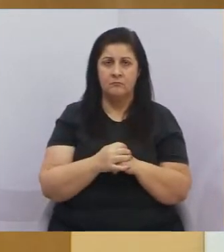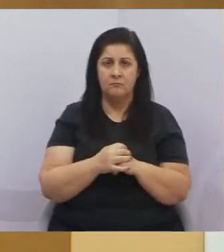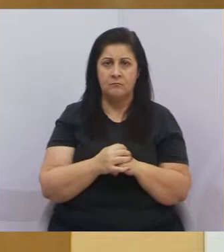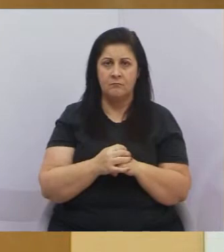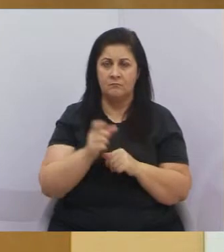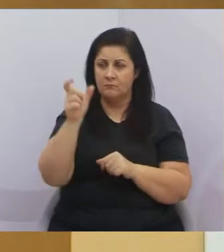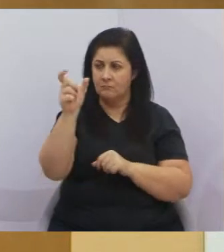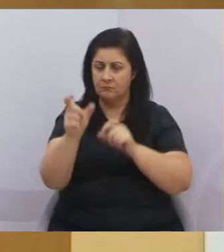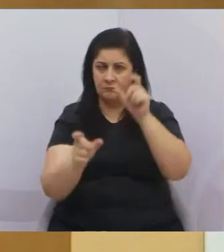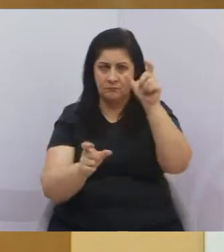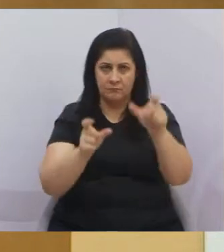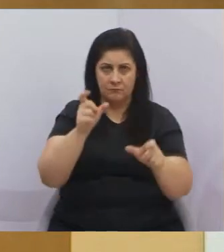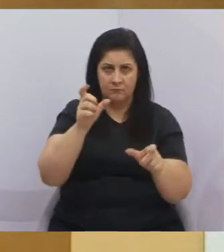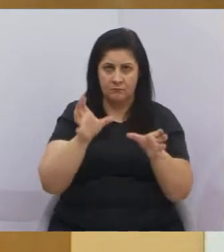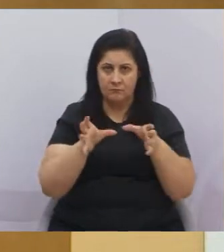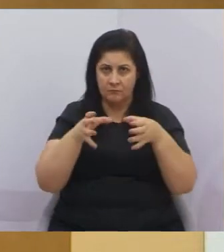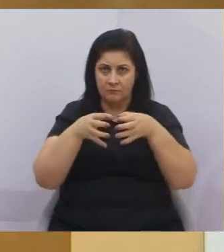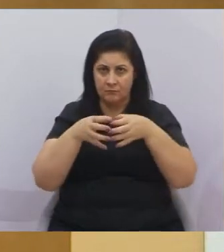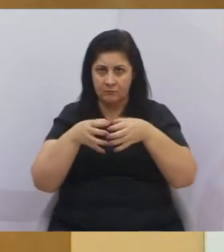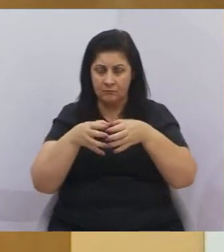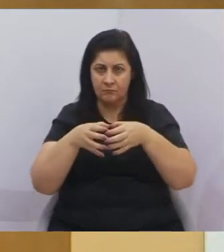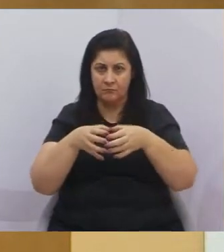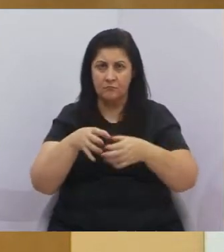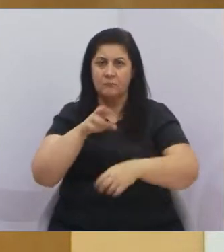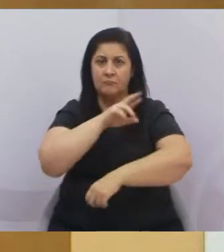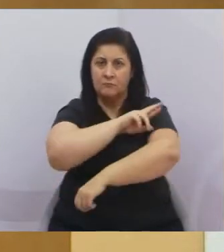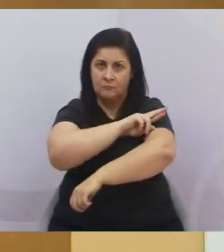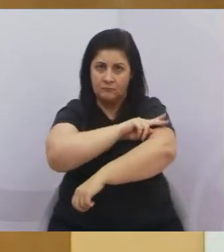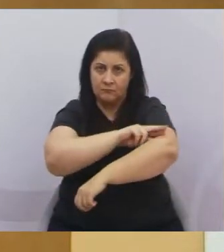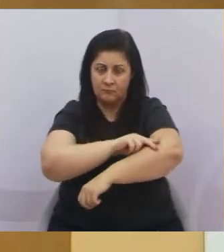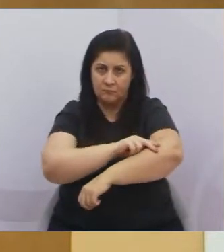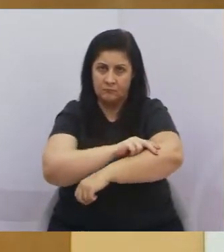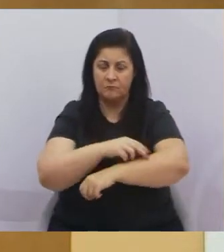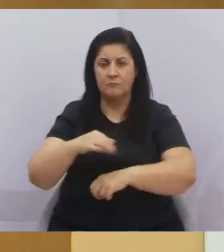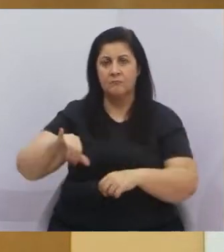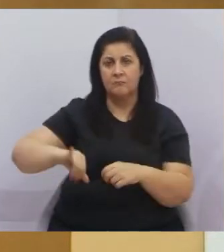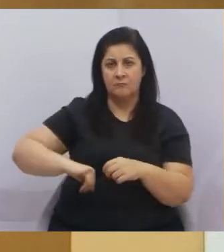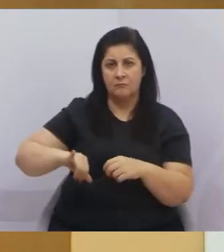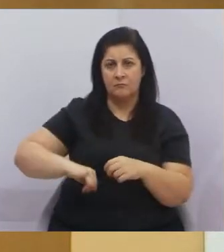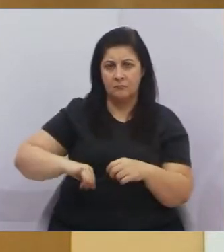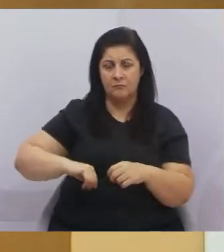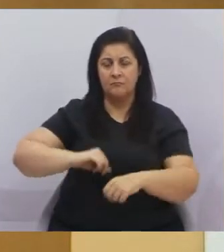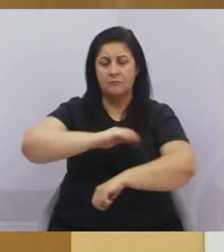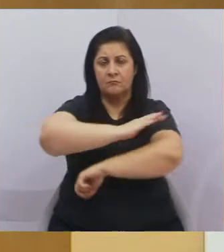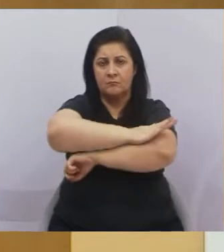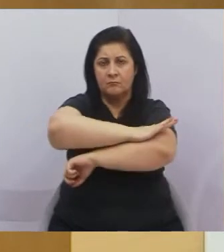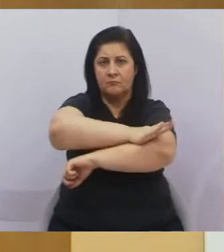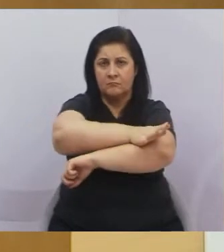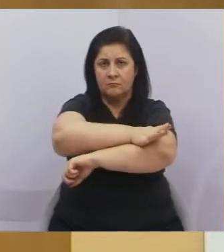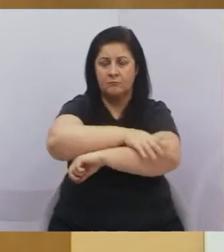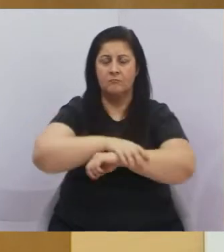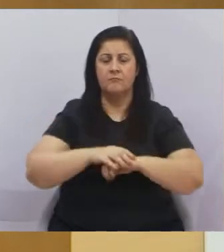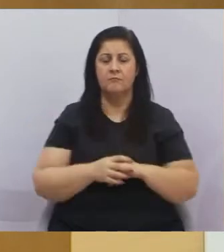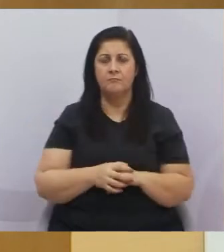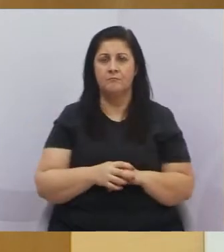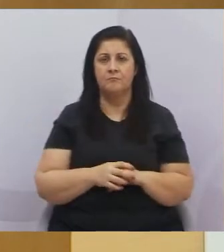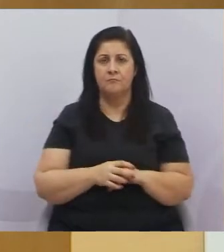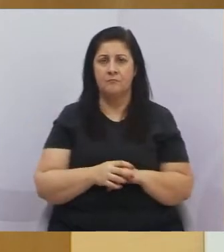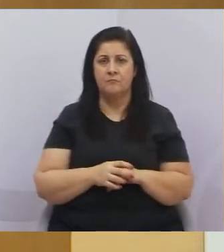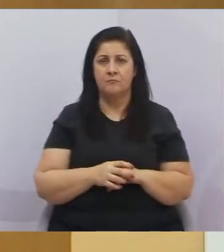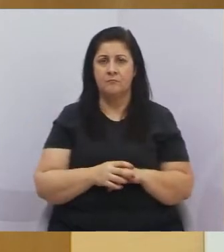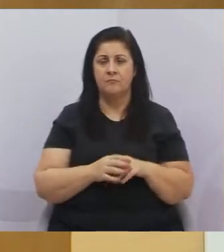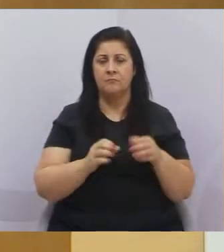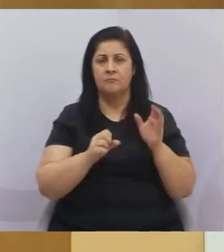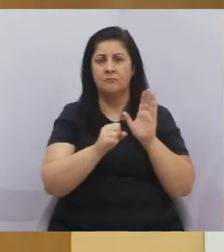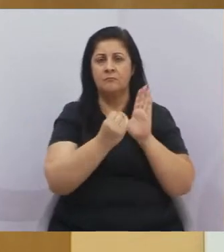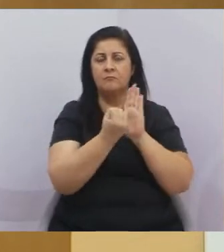indivíduos e grupos étnicos raciais afetados por discriminação racial e demais formas de intolerância. Inciso